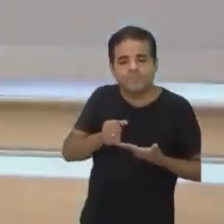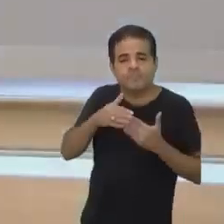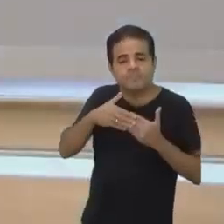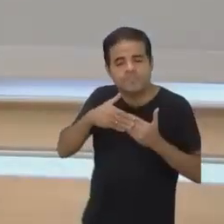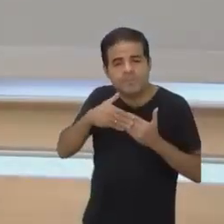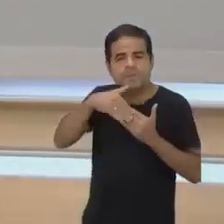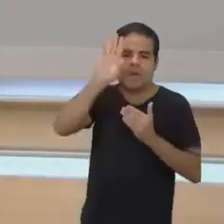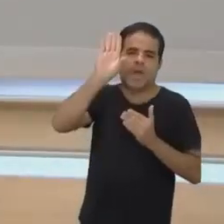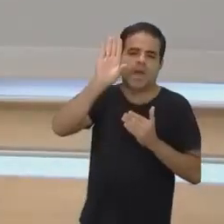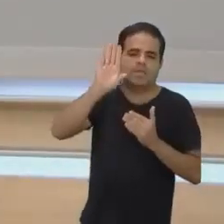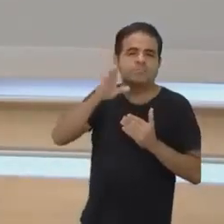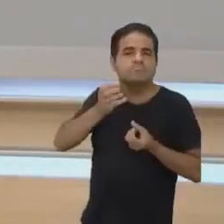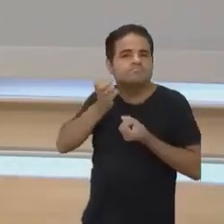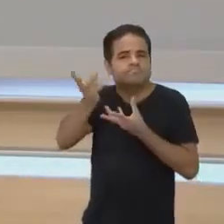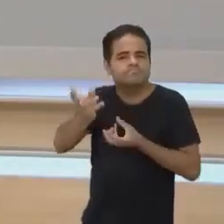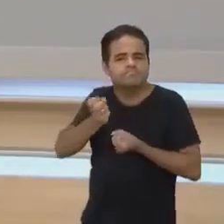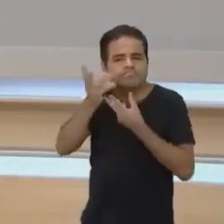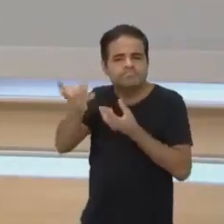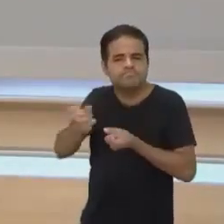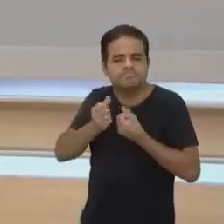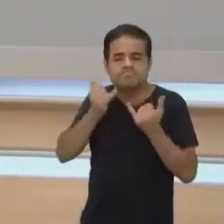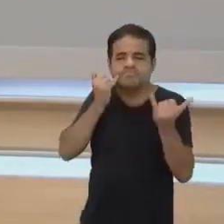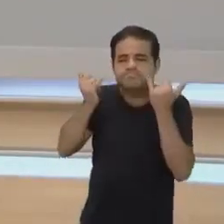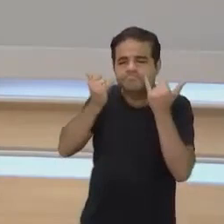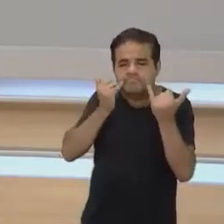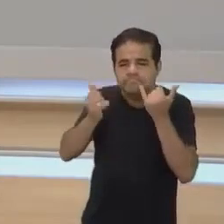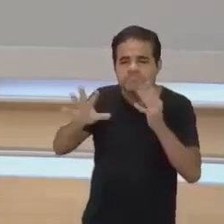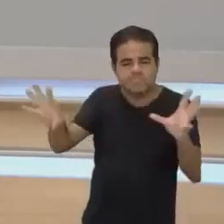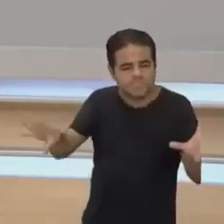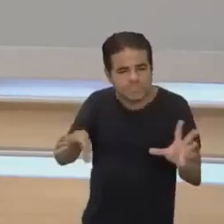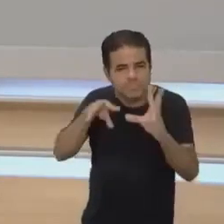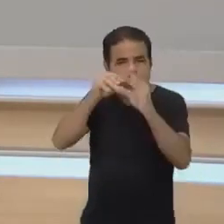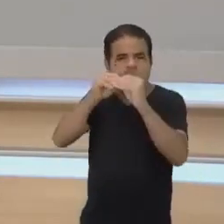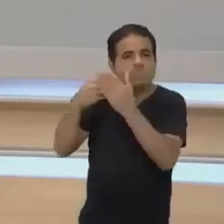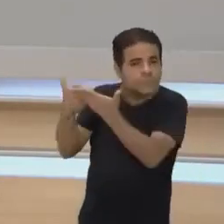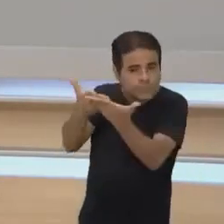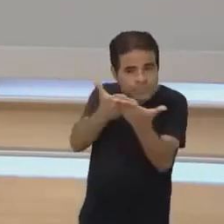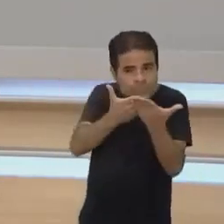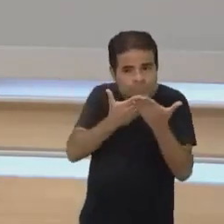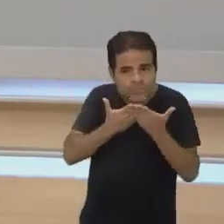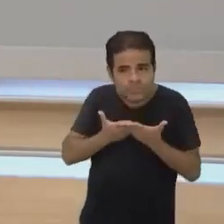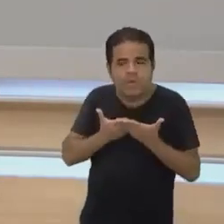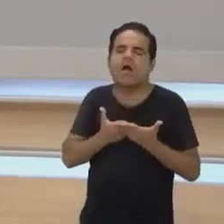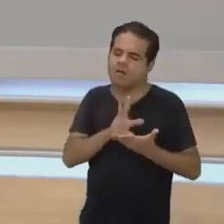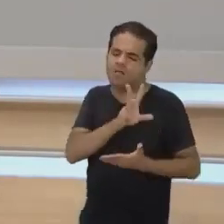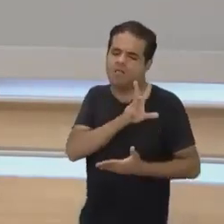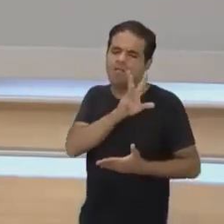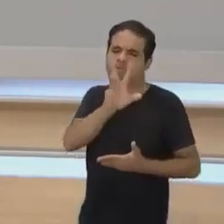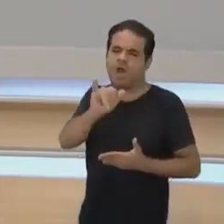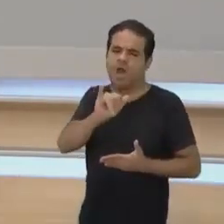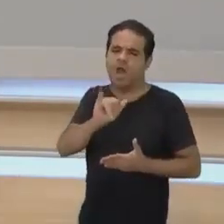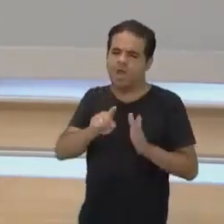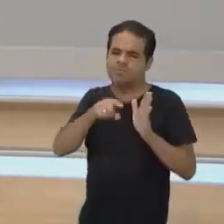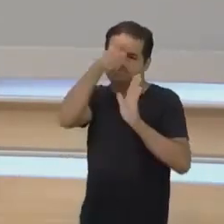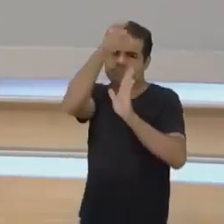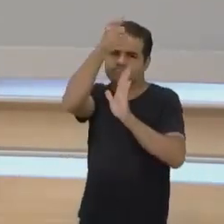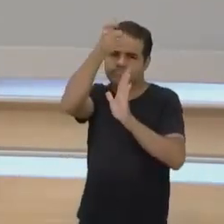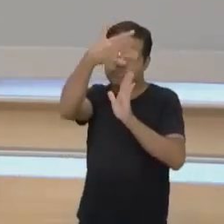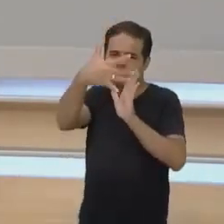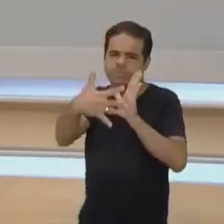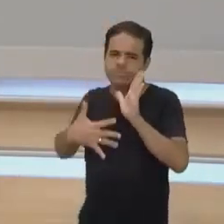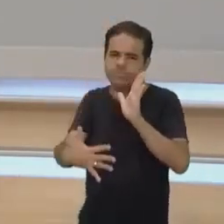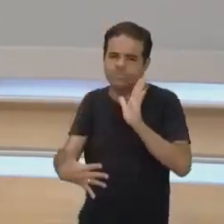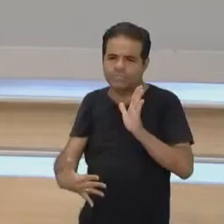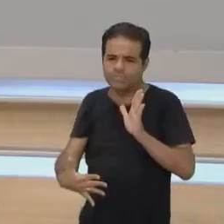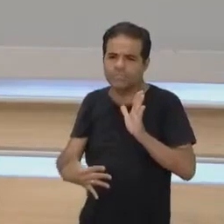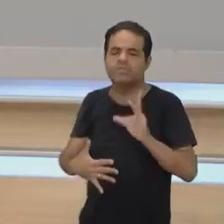mais, mais informações a isso e complementar nossos estudos. E aí a gente vai falar um pouquinho mais sobre